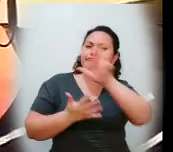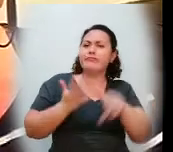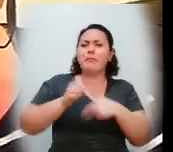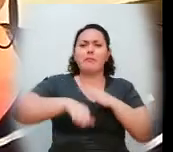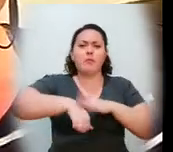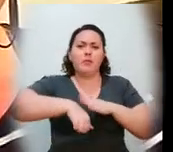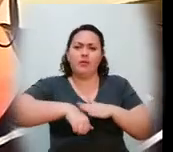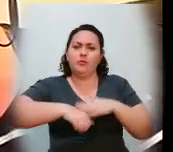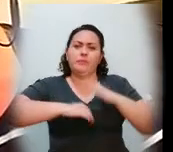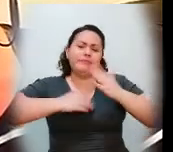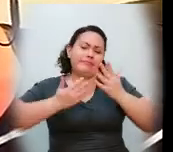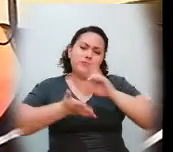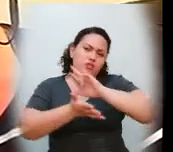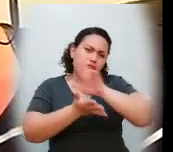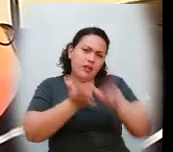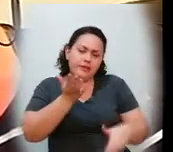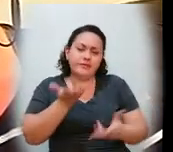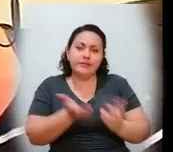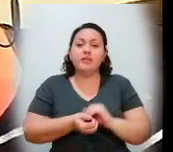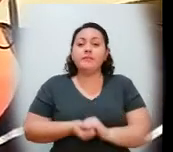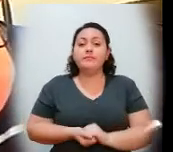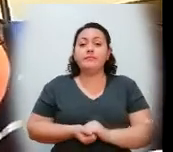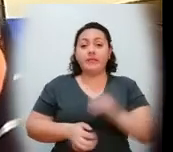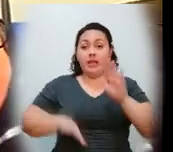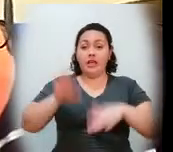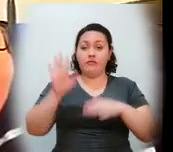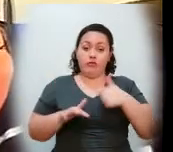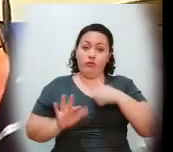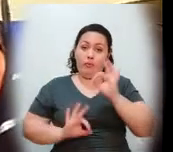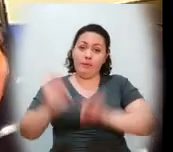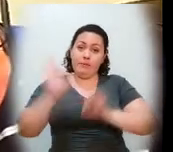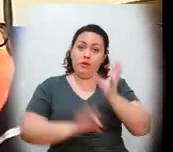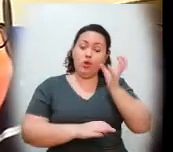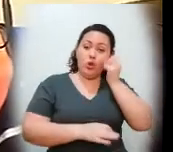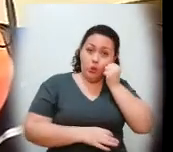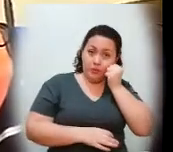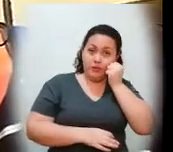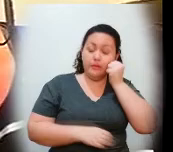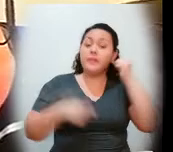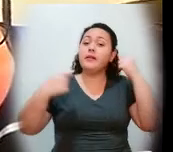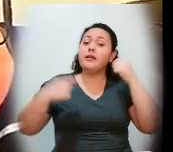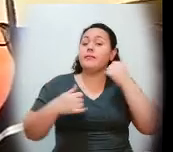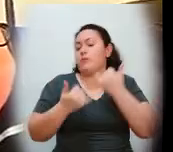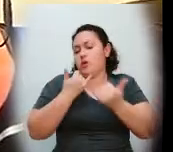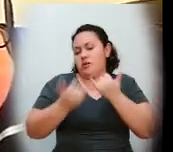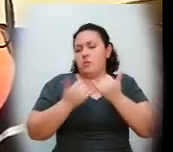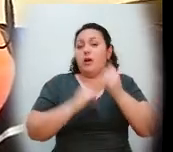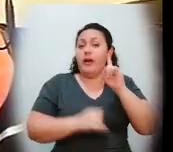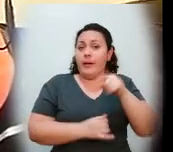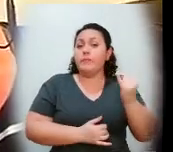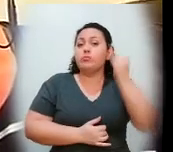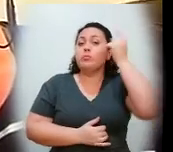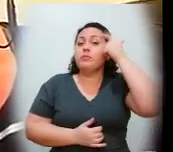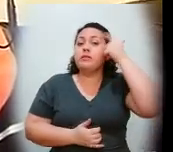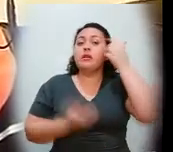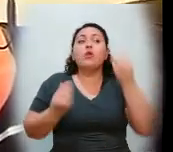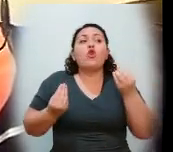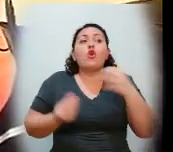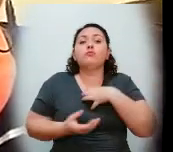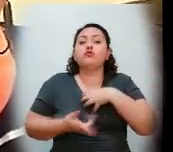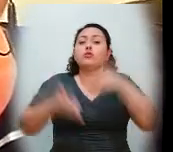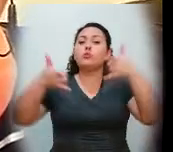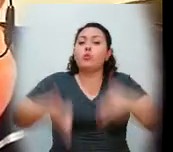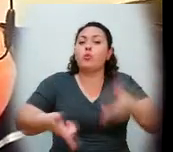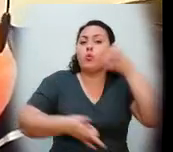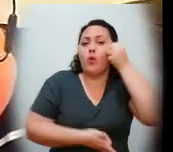diversas situações, assim, né? Então, às vezes, quando a gente vai dormir, por exemplo, é importante a gente pensar no